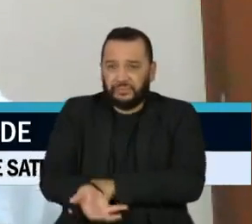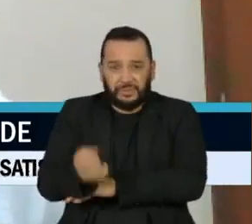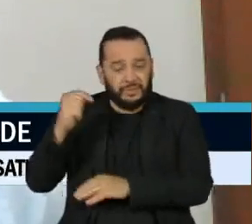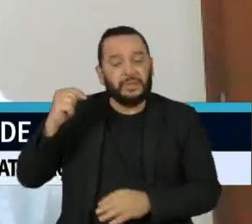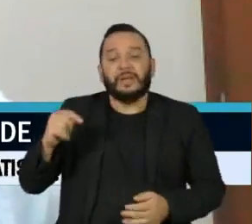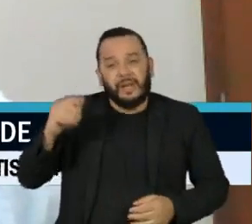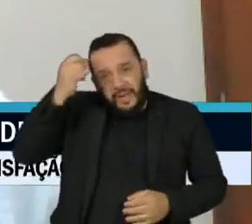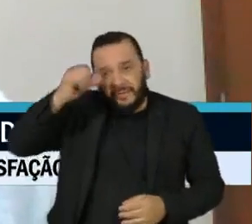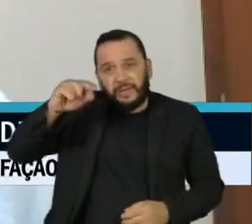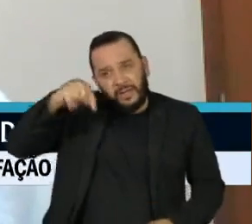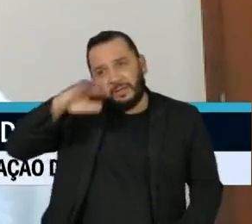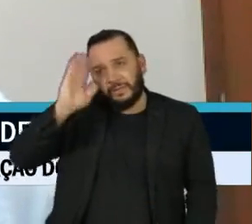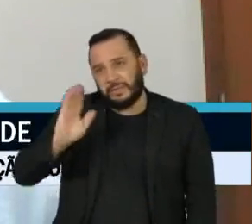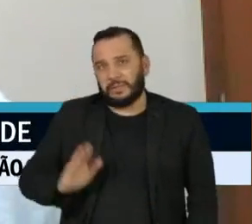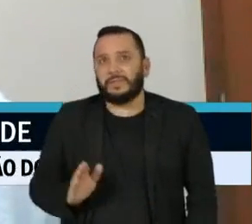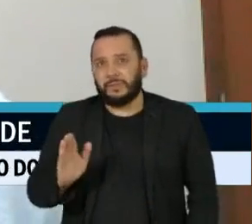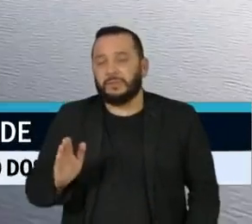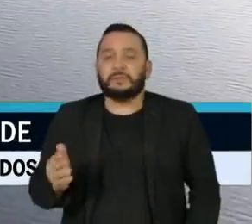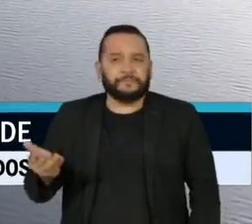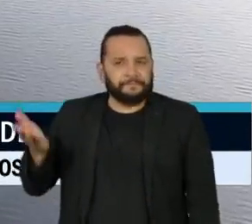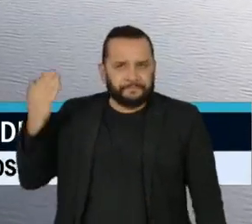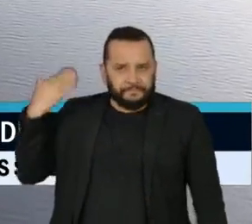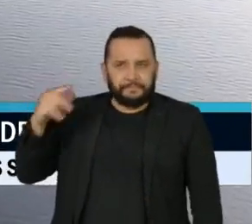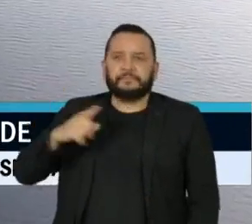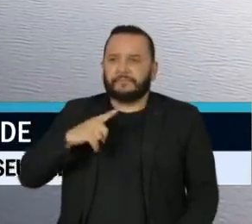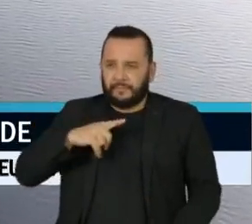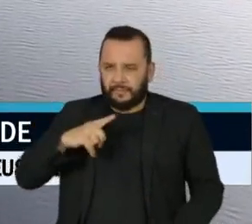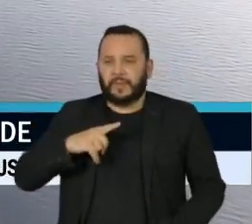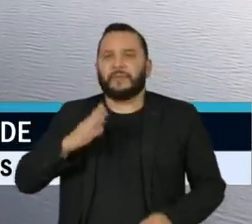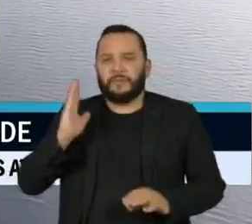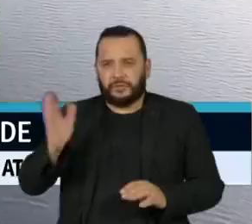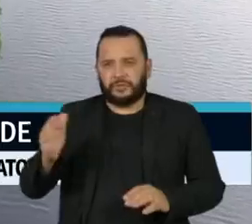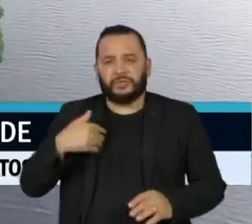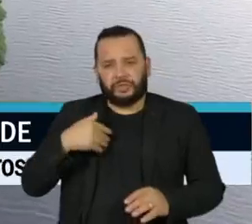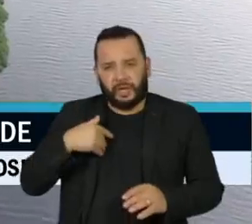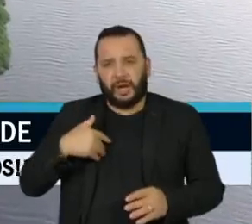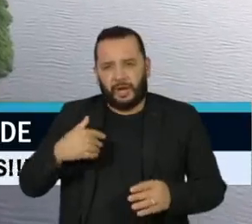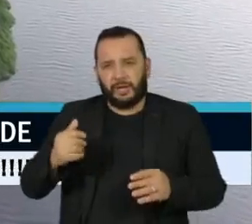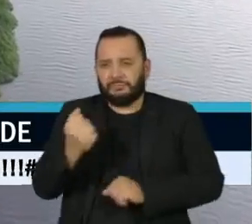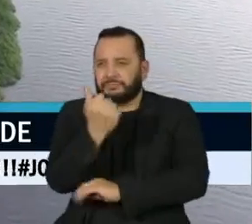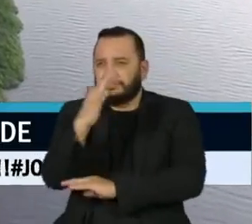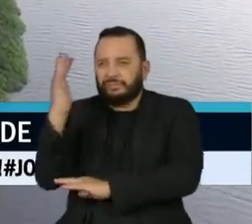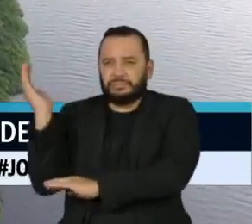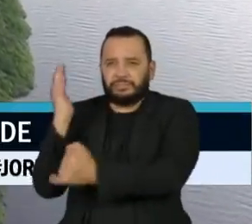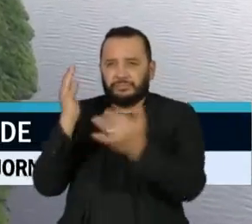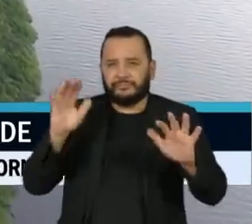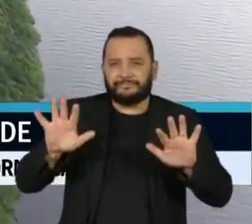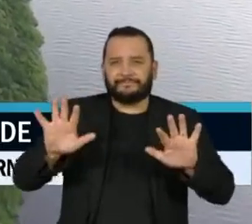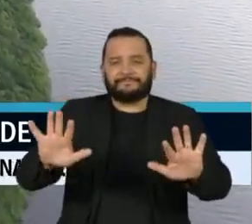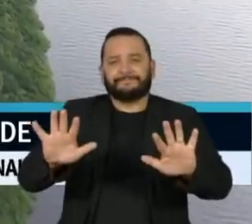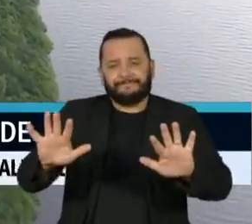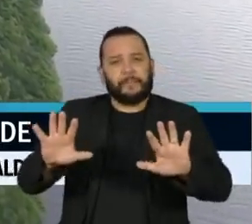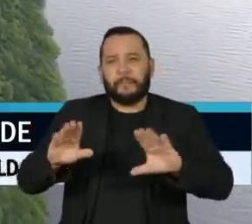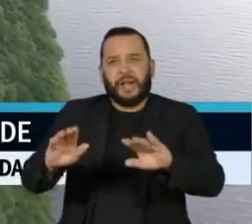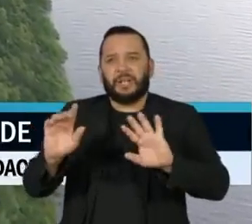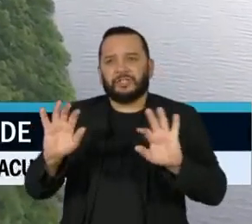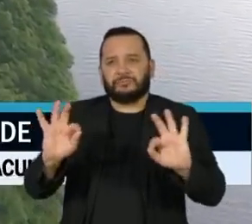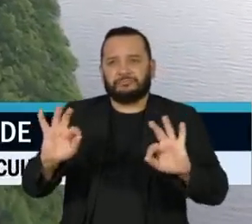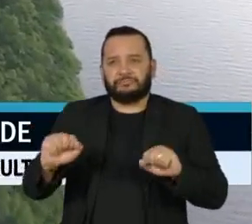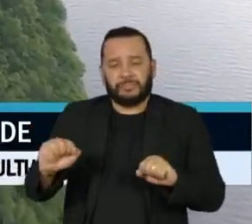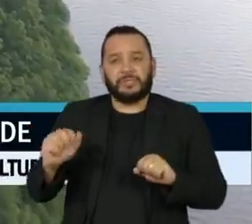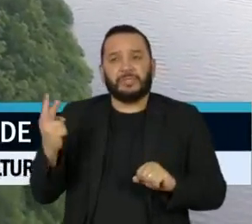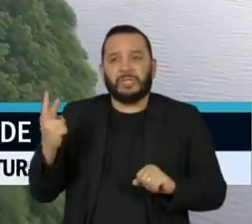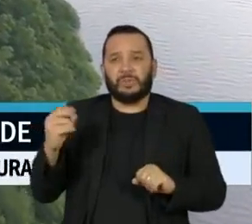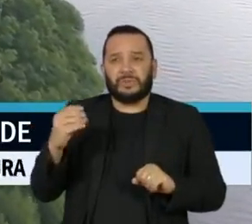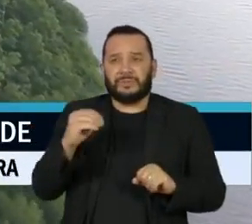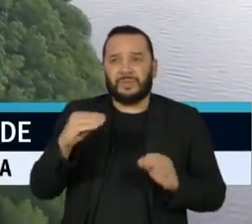utópico, porque a gente teve uma redução muito grande do desmatamento, né, da década de 2000 até 2012, e através de,